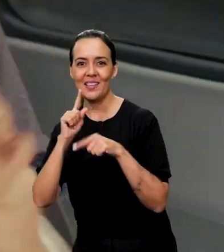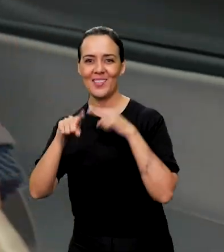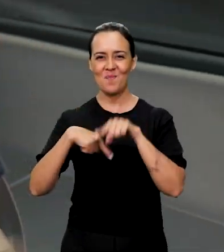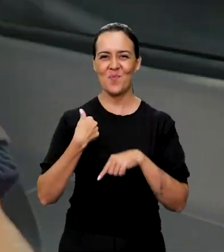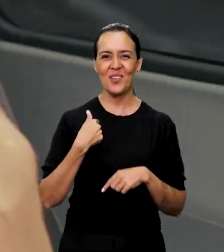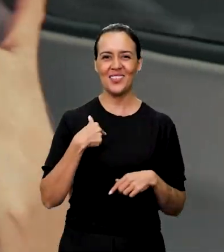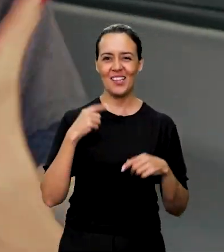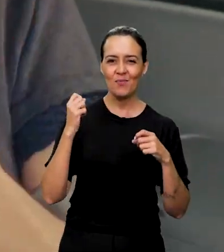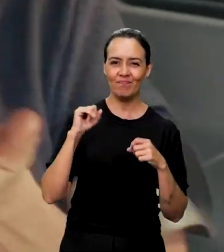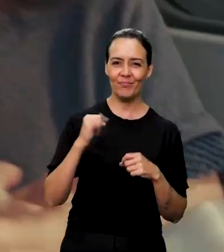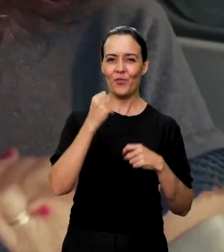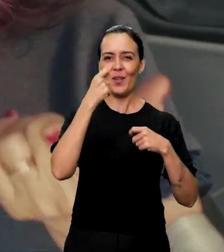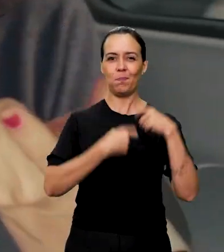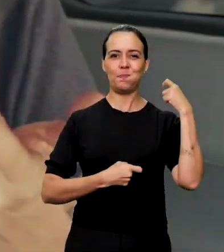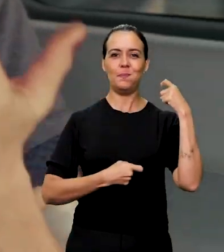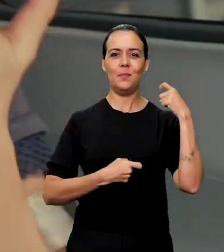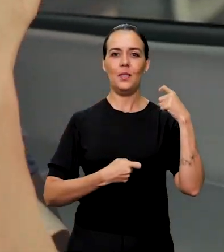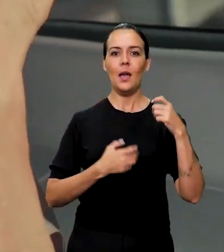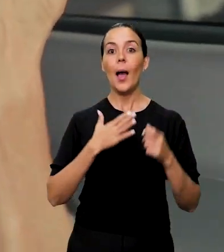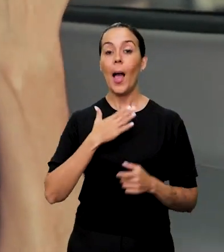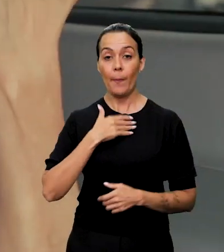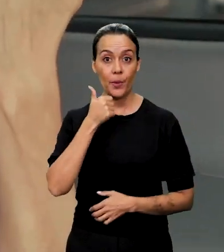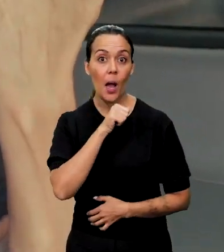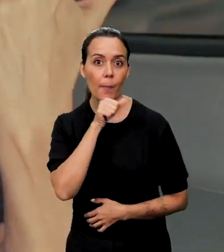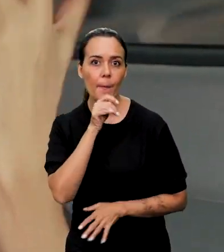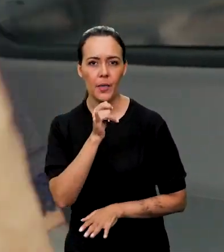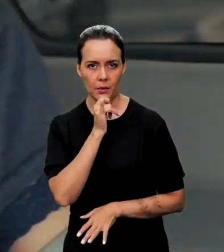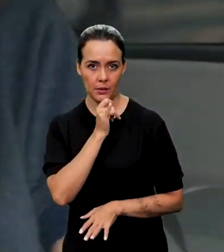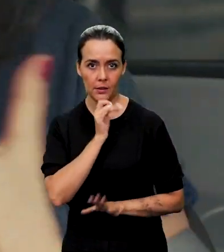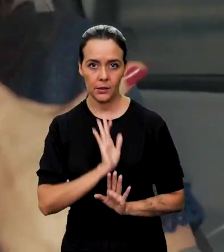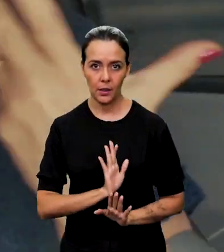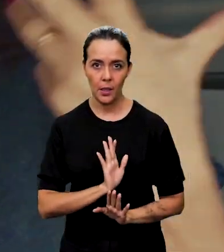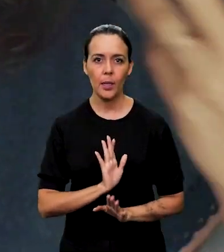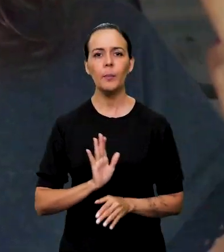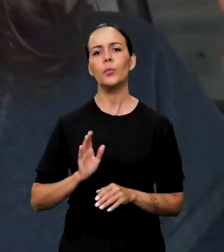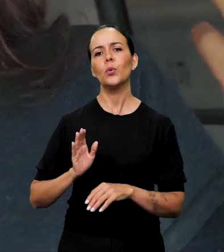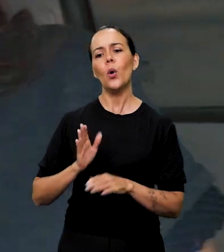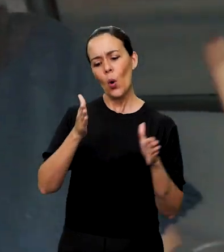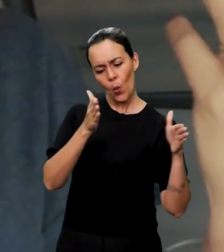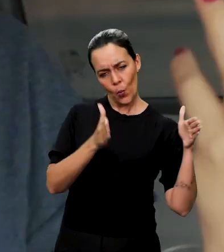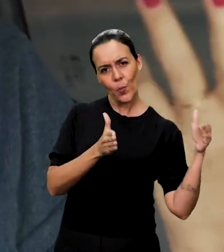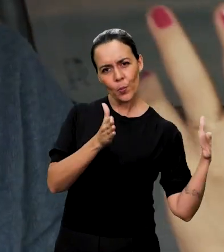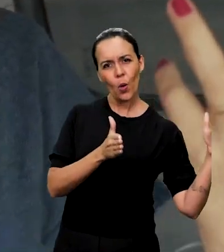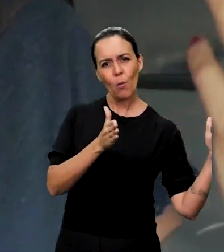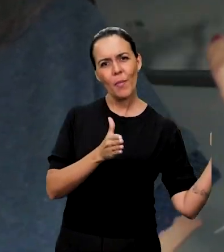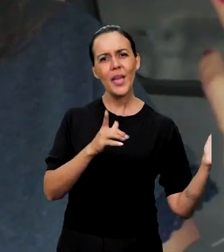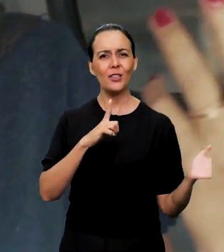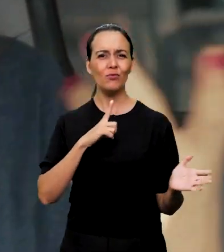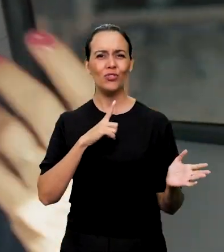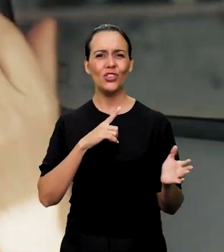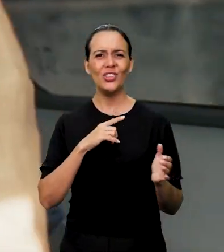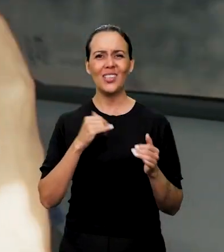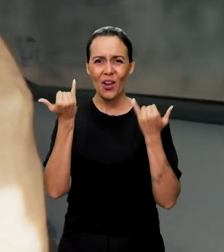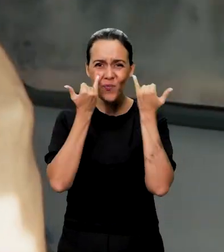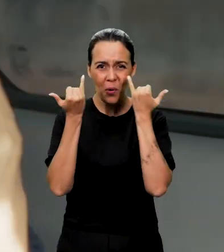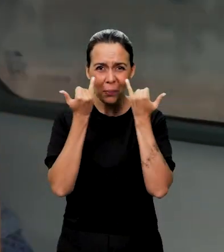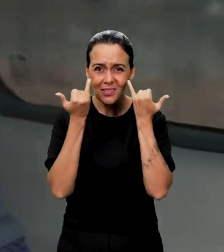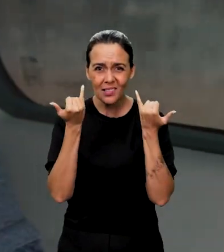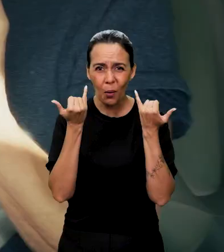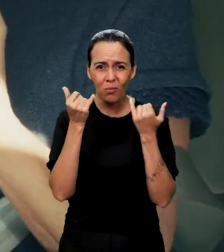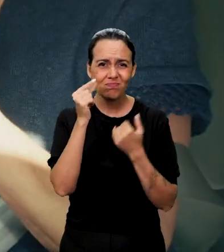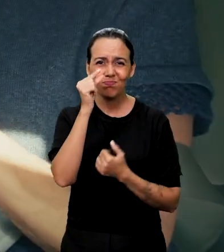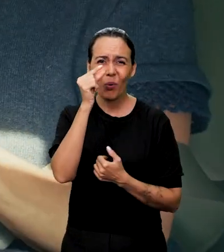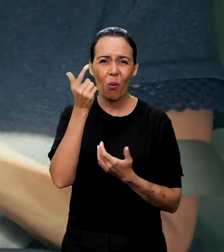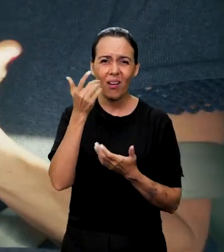isso. E a minha mãe, por exemplo, ela é de uma época, eu também sou de uma época de muita desinformação, né? Ela achava